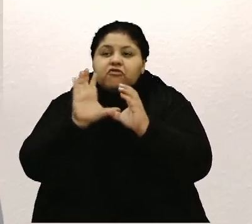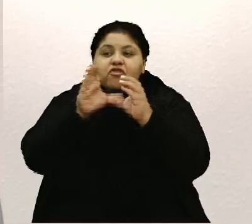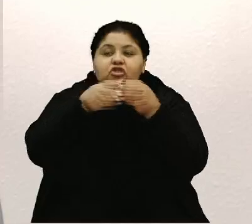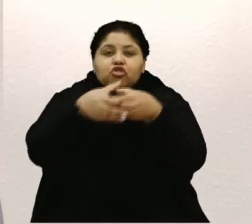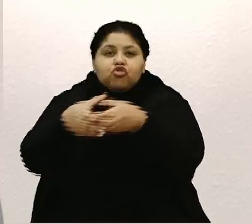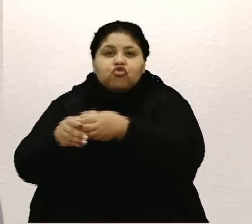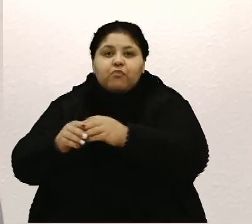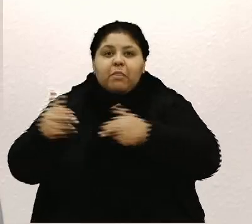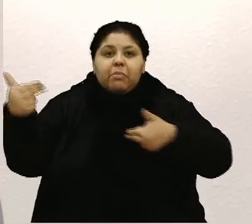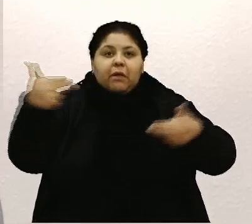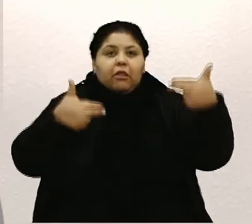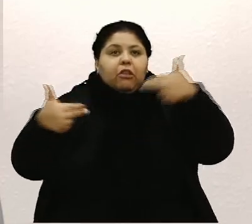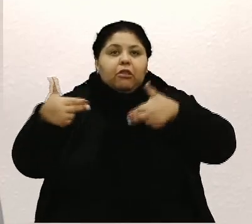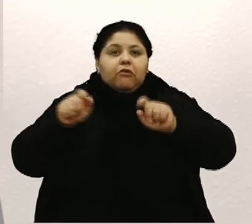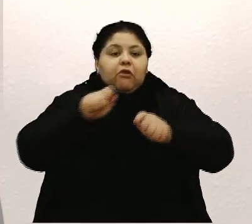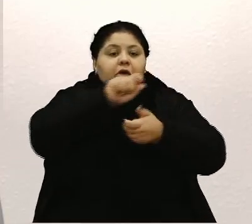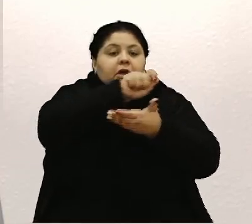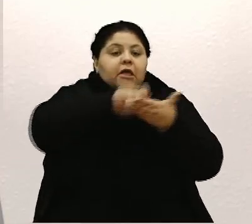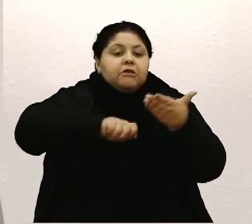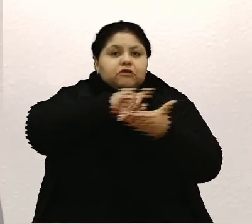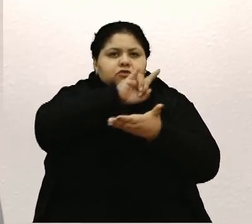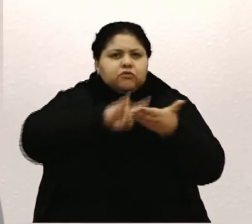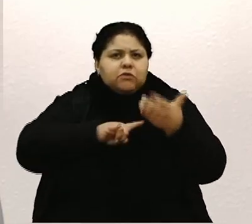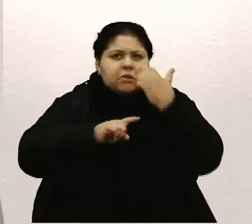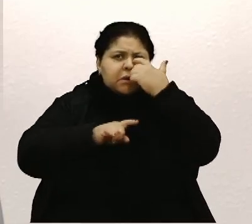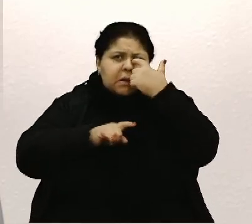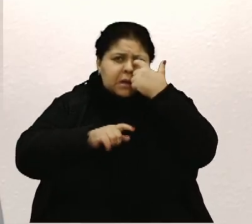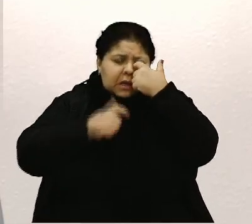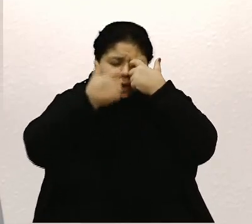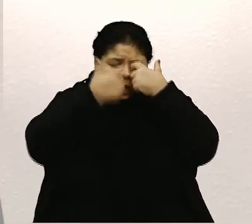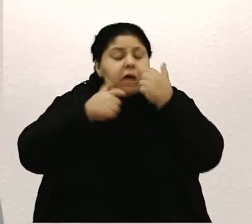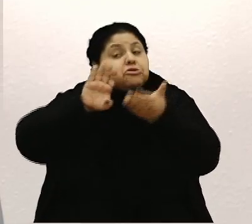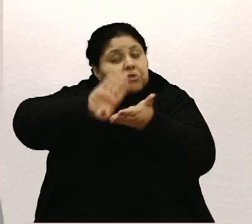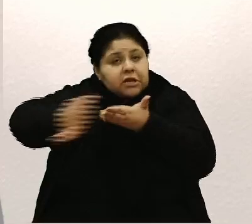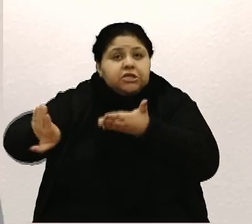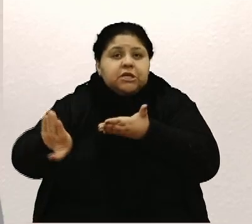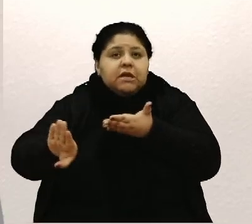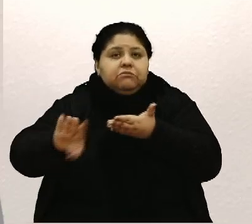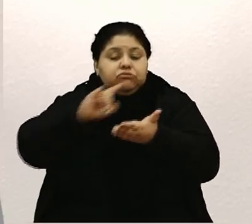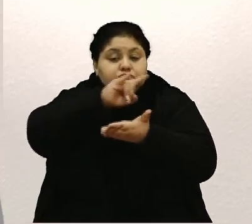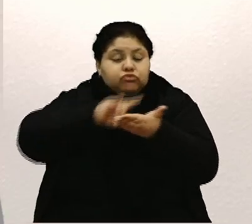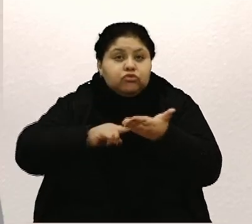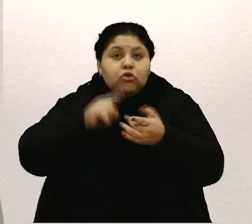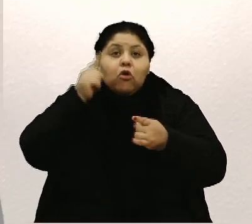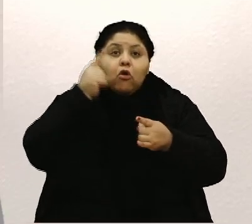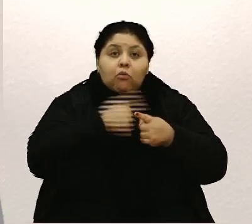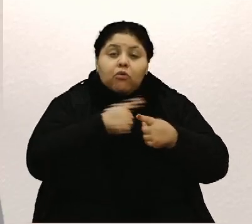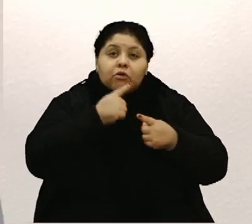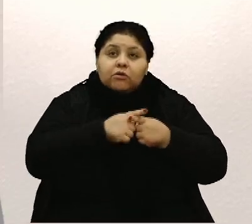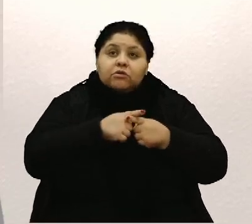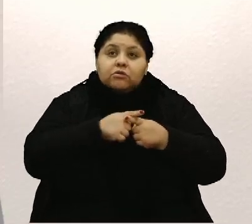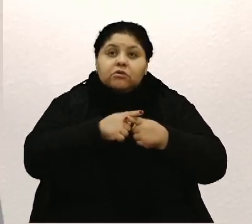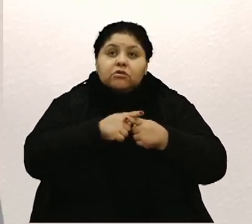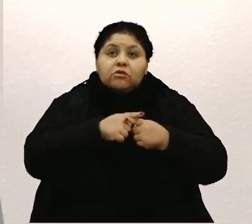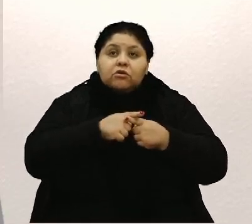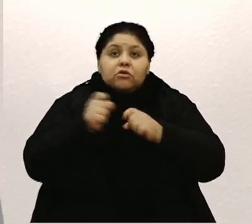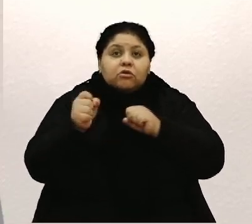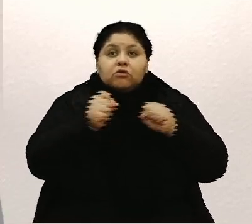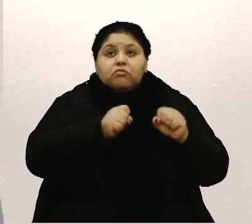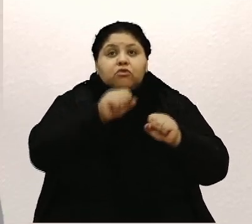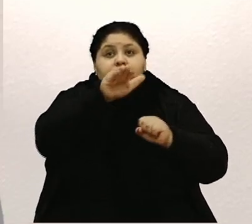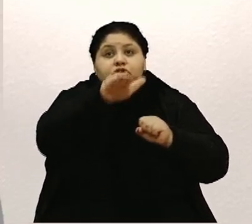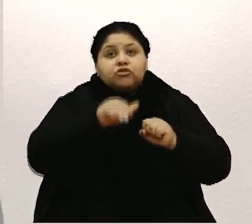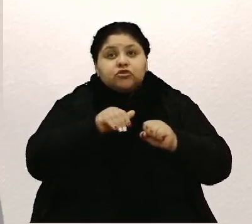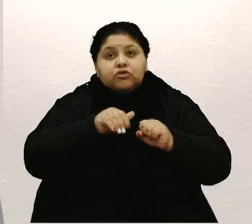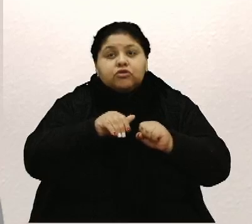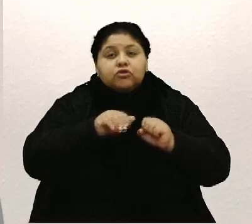quem assinou esta moção. Acho que a senhora deveria retirar, tá? Porque senão, talvez eu possa chamar que a senhora é